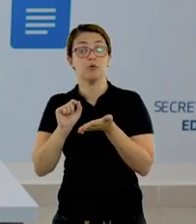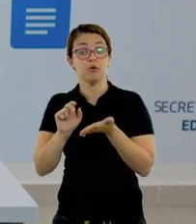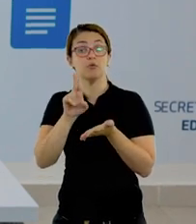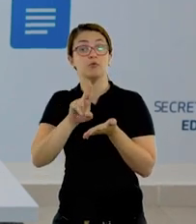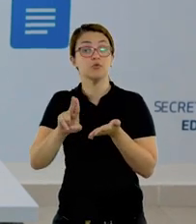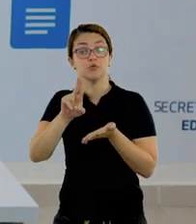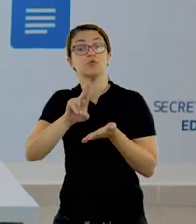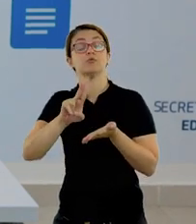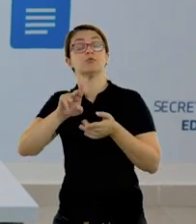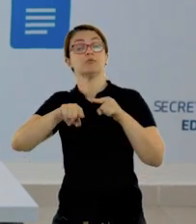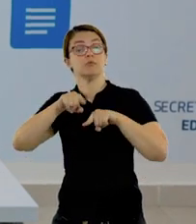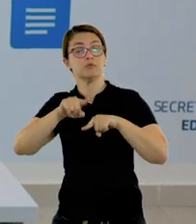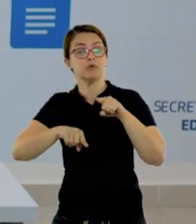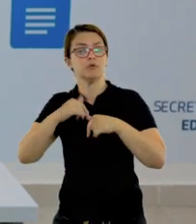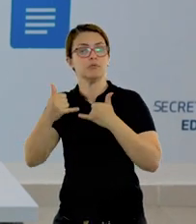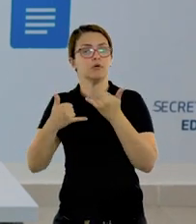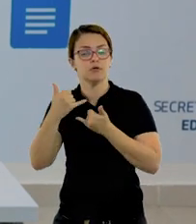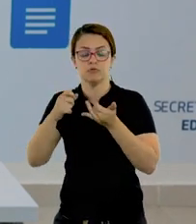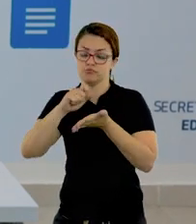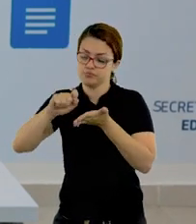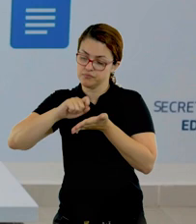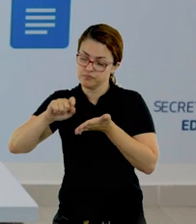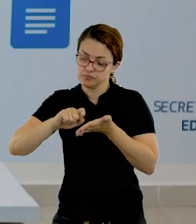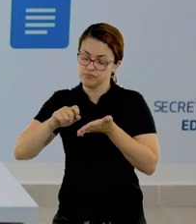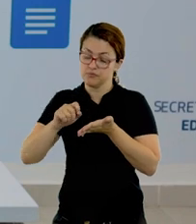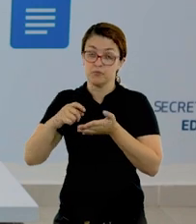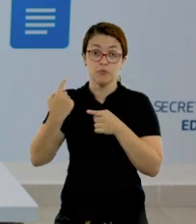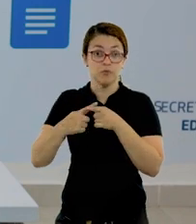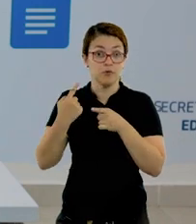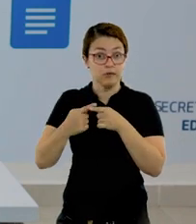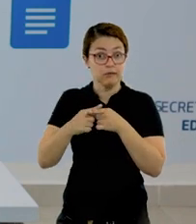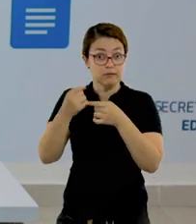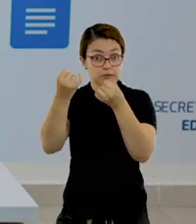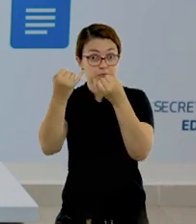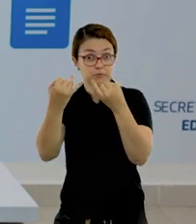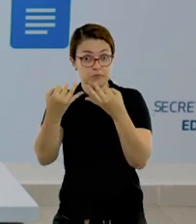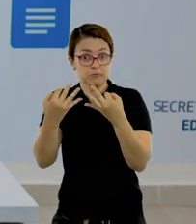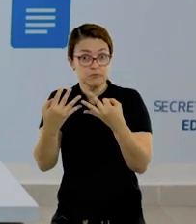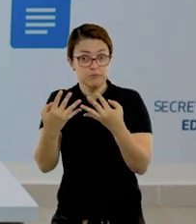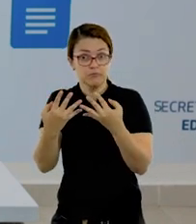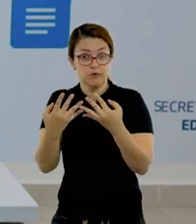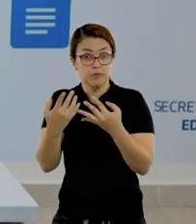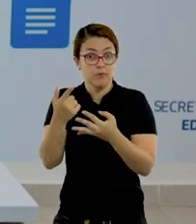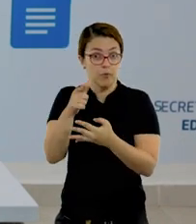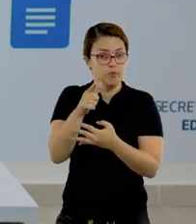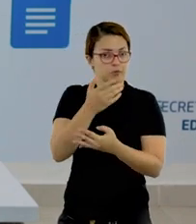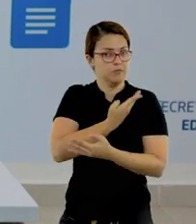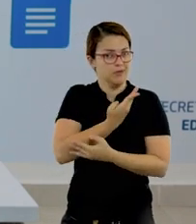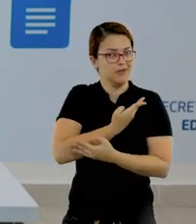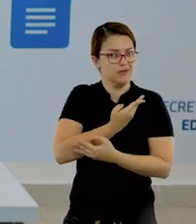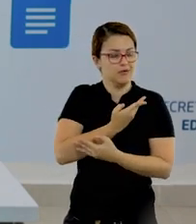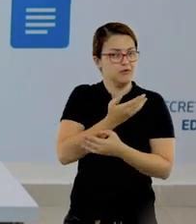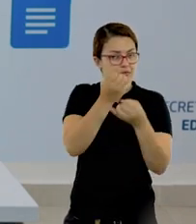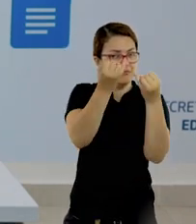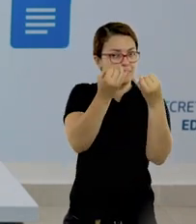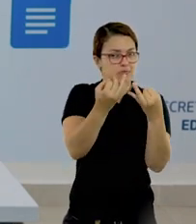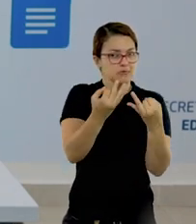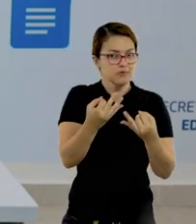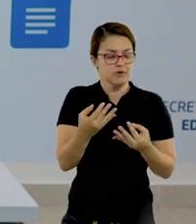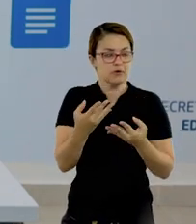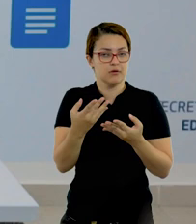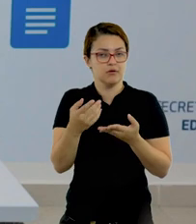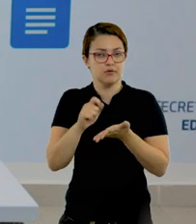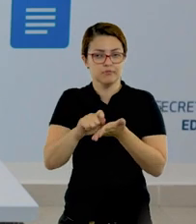essa atividade, o que material vocês utilizaram, para de repente, se você for explicar para uma outra pessoa, você só consulta o caderno e pode